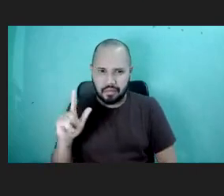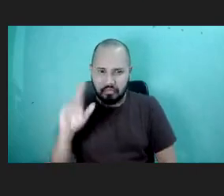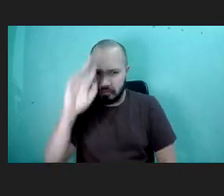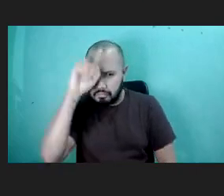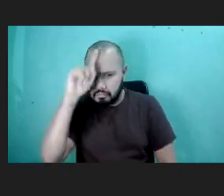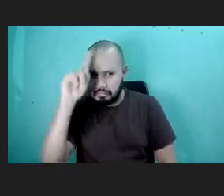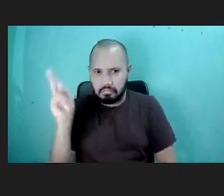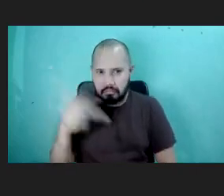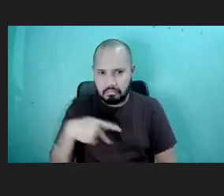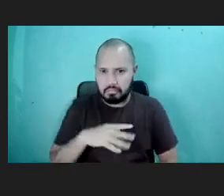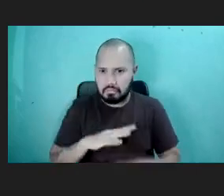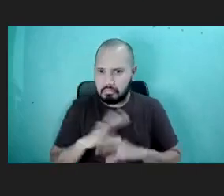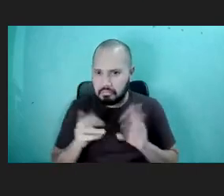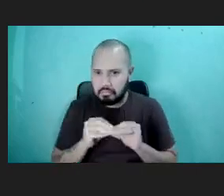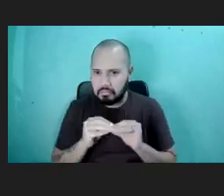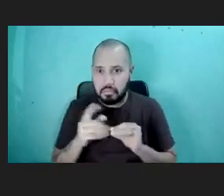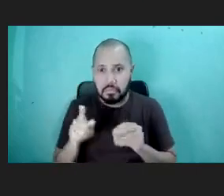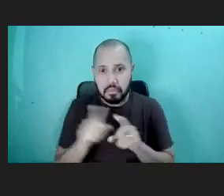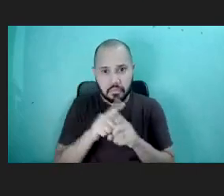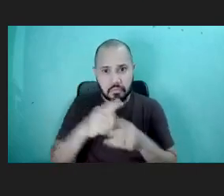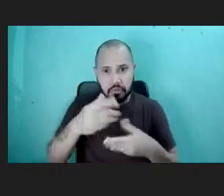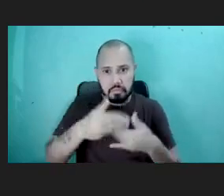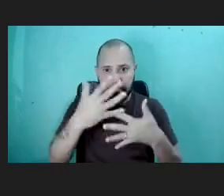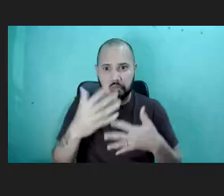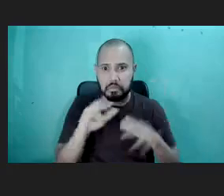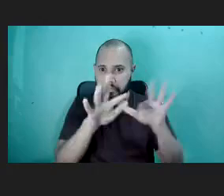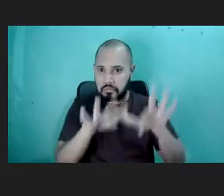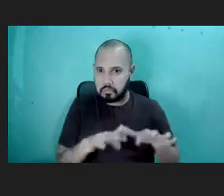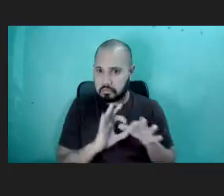Se quiser sinalizar pelo chat também.